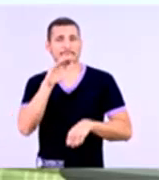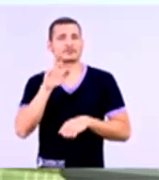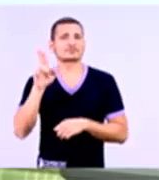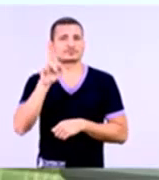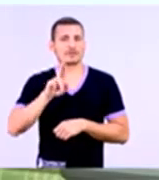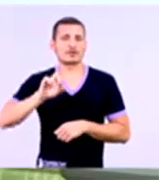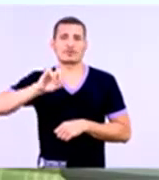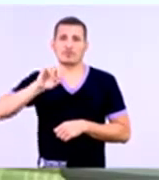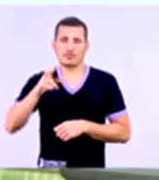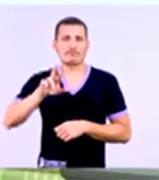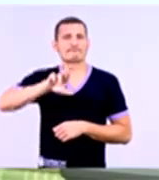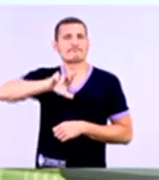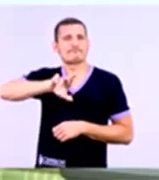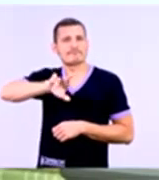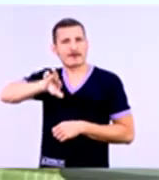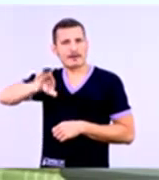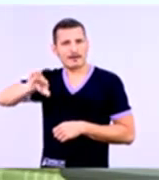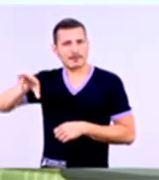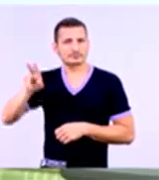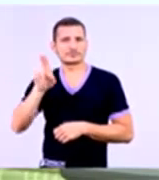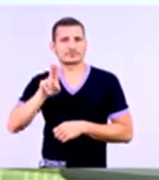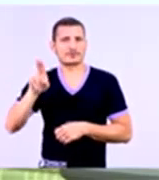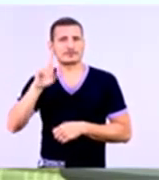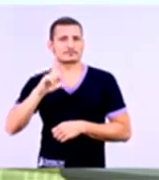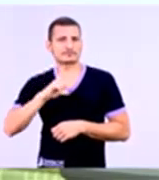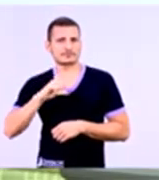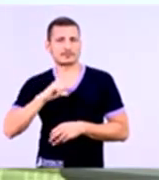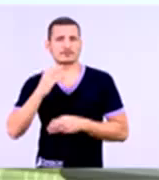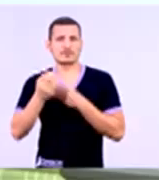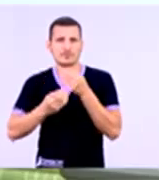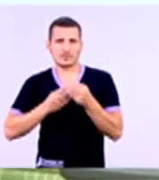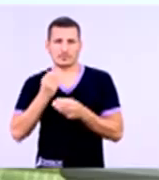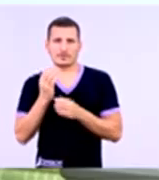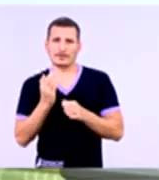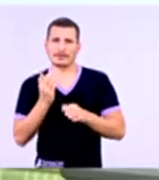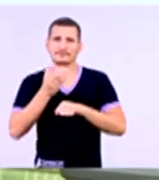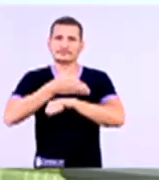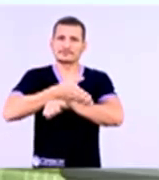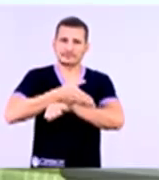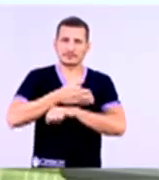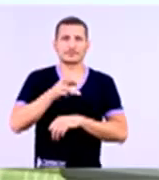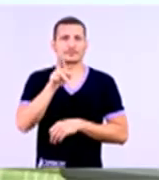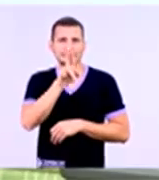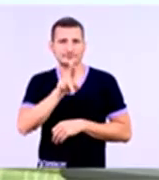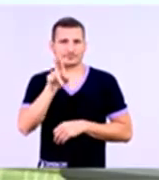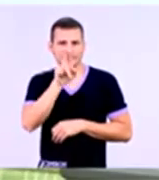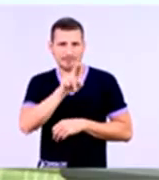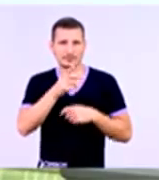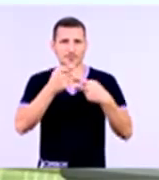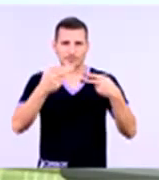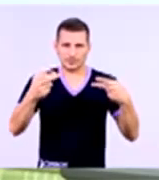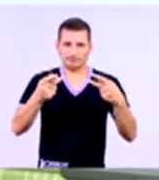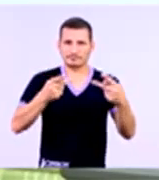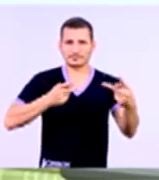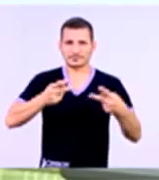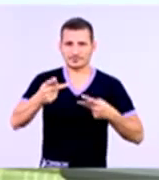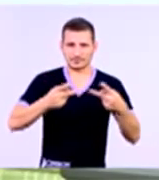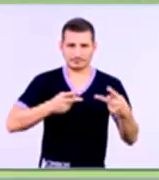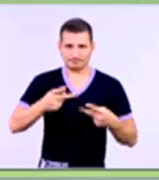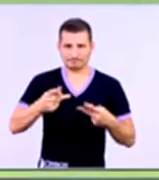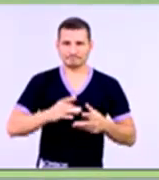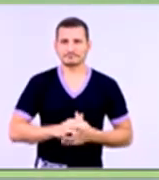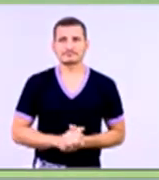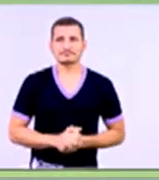muitos outros usuários tenham condição de acessar e utilizar os recursos do projeto. Vamos continuar.